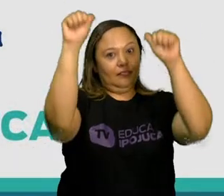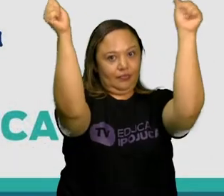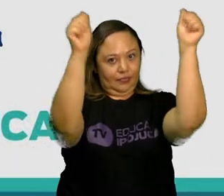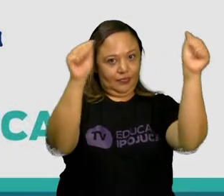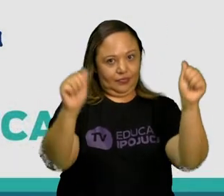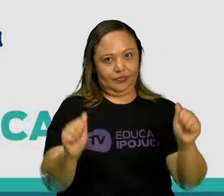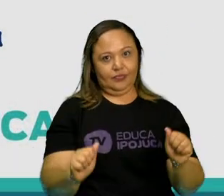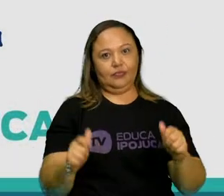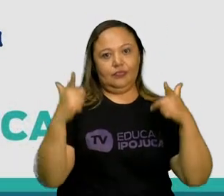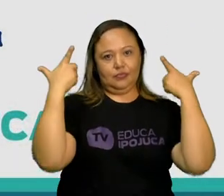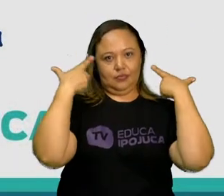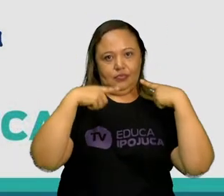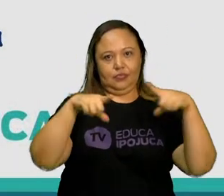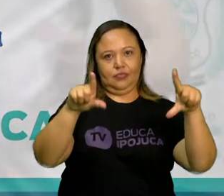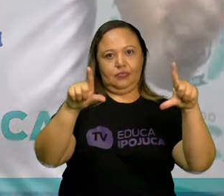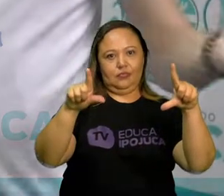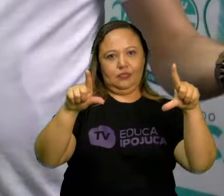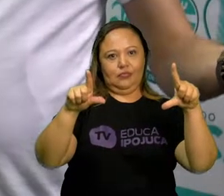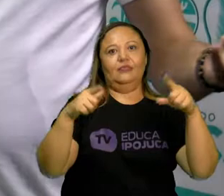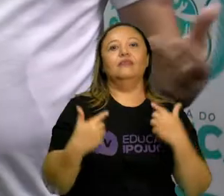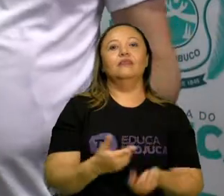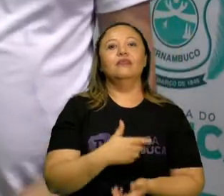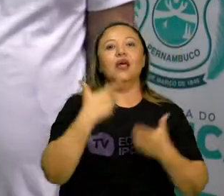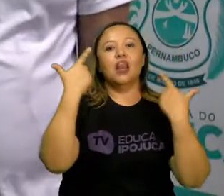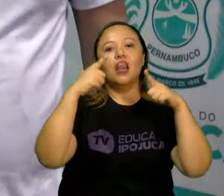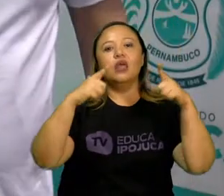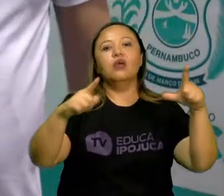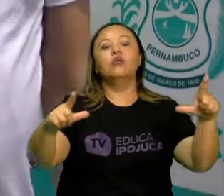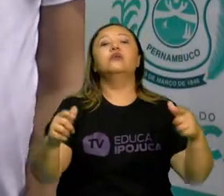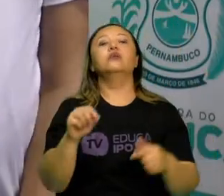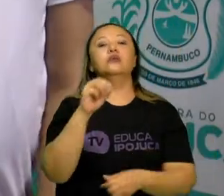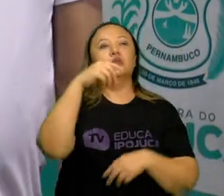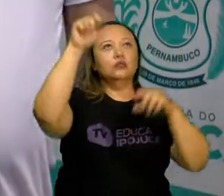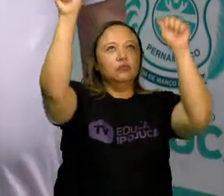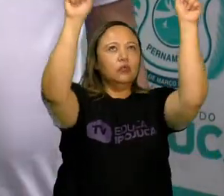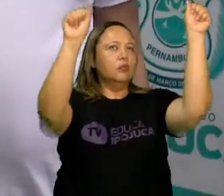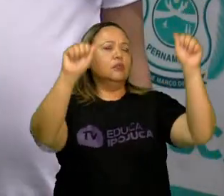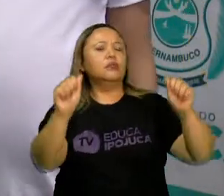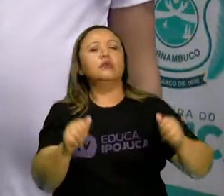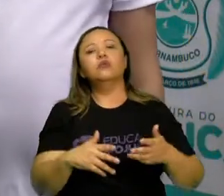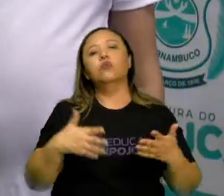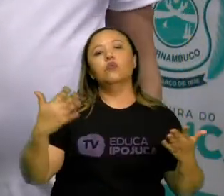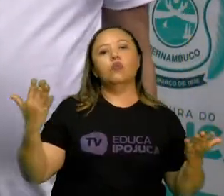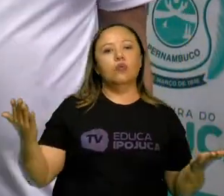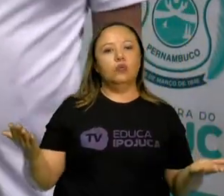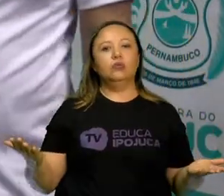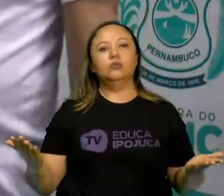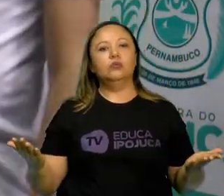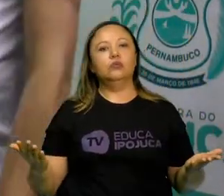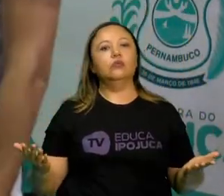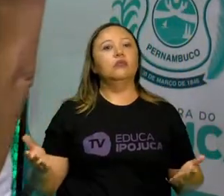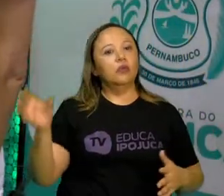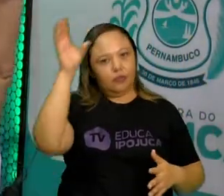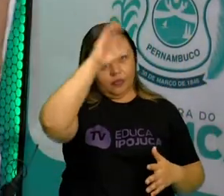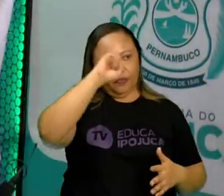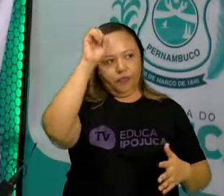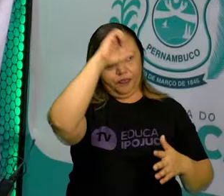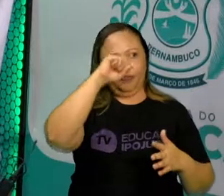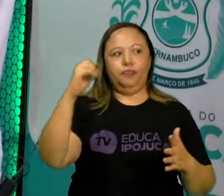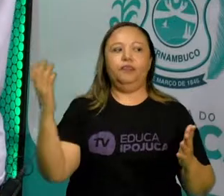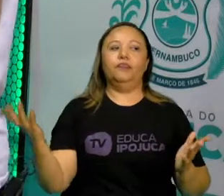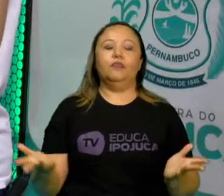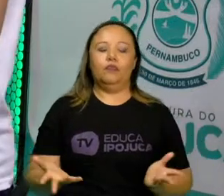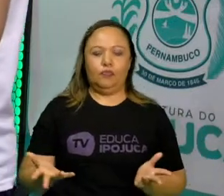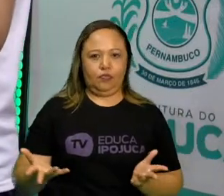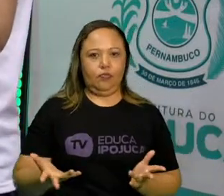Suas Linguagens. As linguagens da arte. Vamos ver quais são essas linguagens. Vamos nessa?